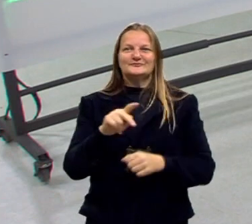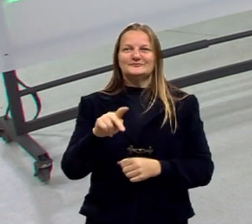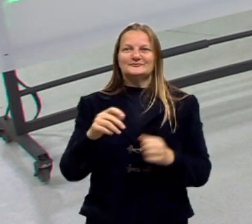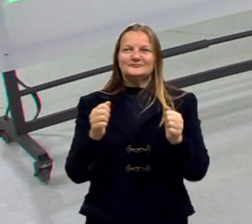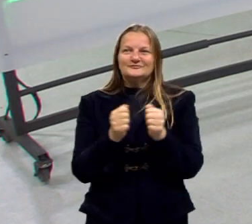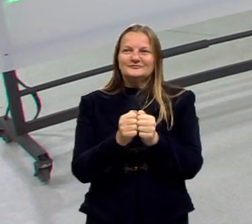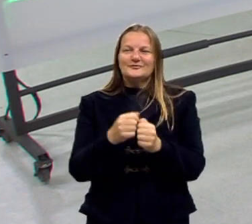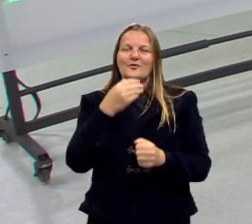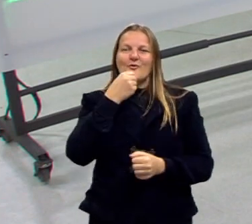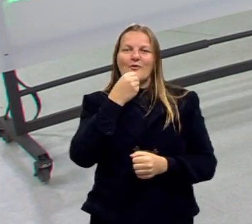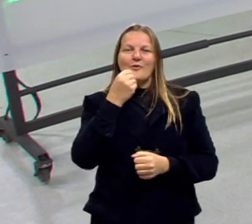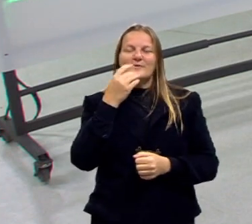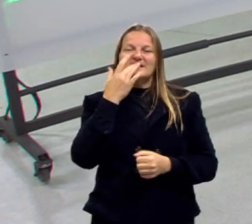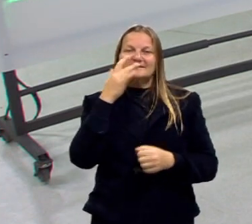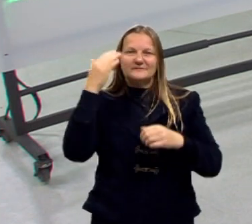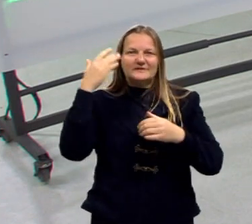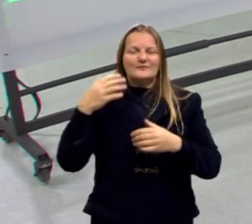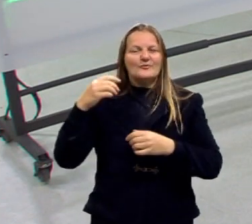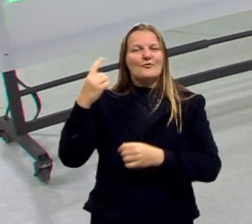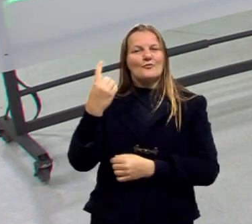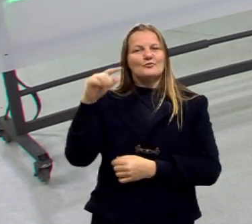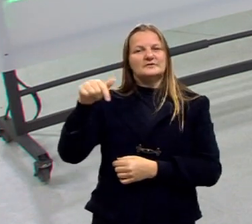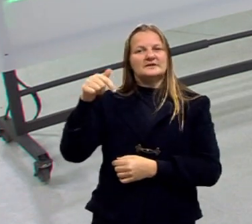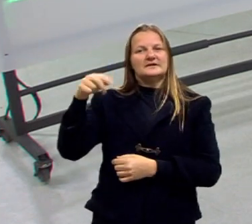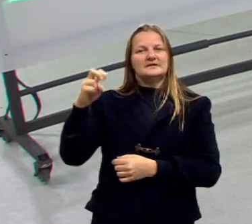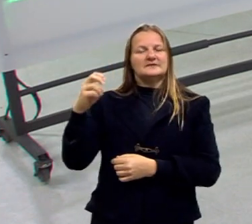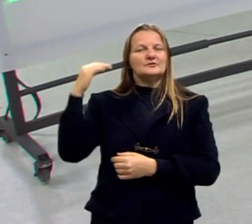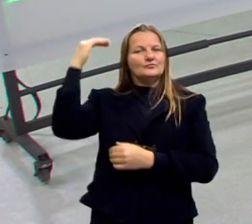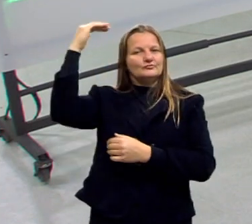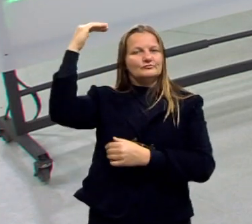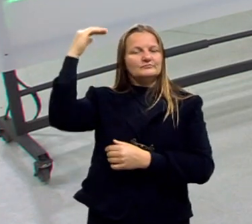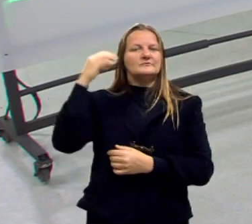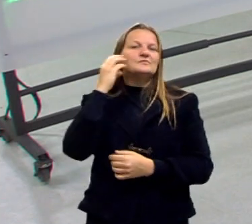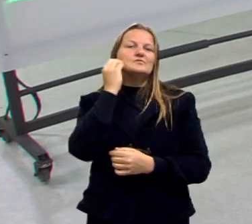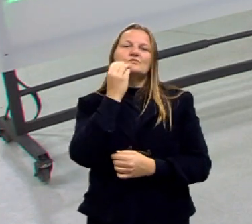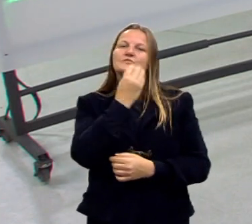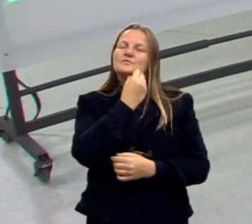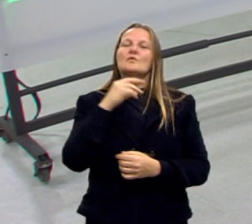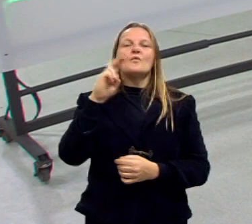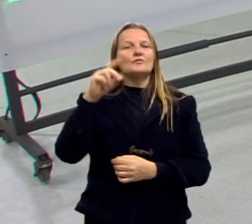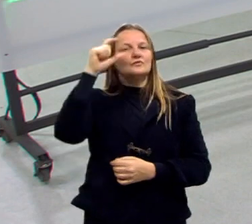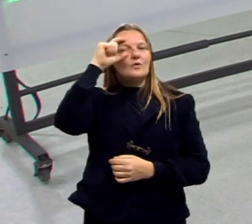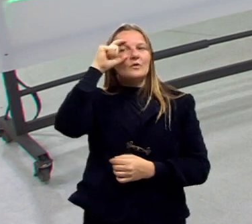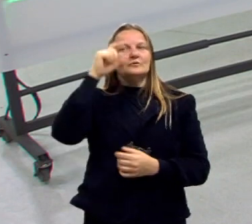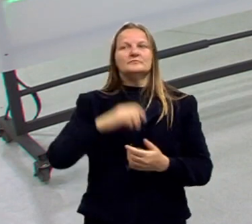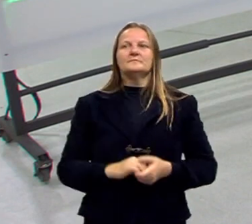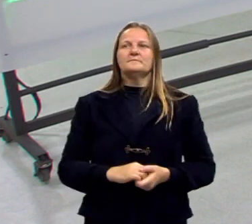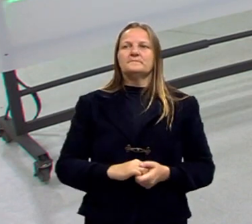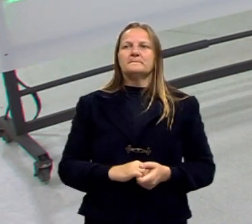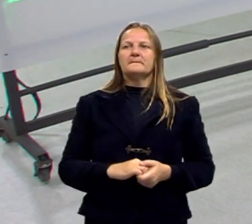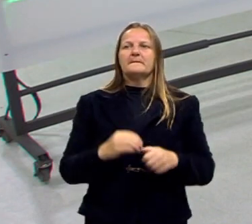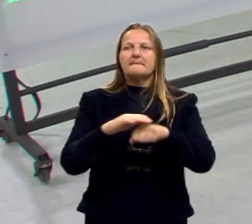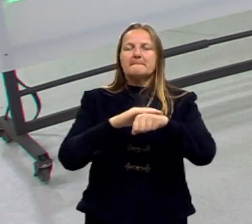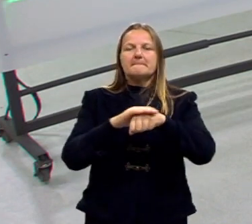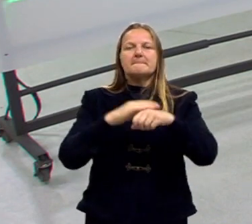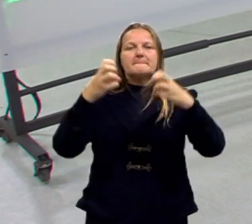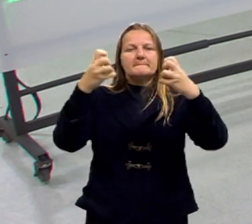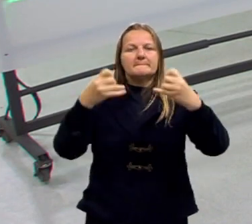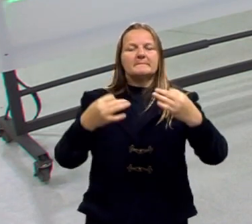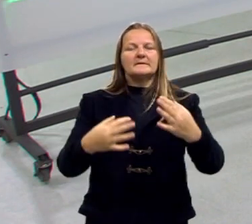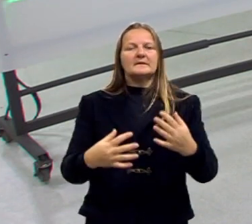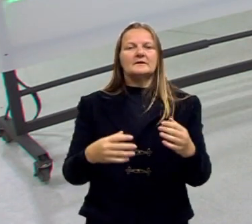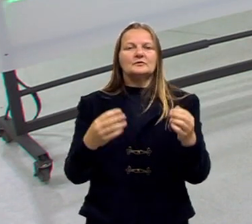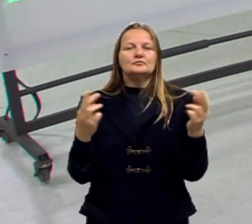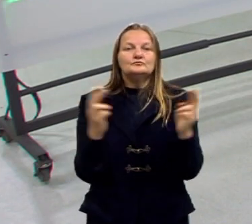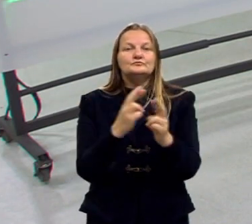homem branco de 1,75 cabelos curtos e barba também curte e uso óculos né E aí falando sobre a questão